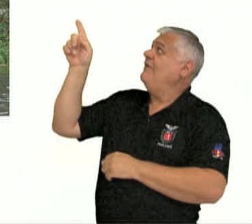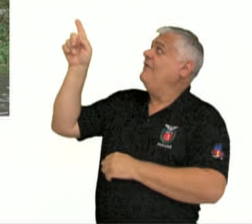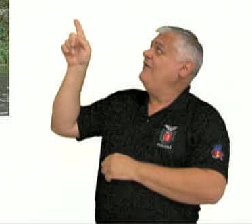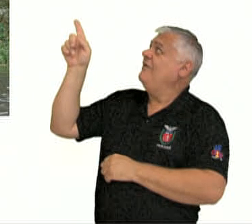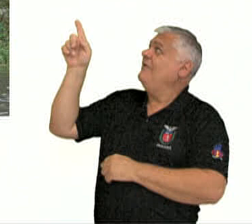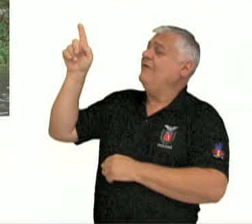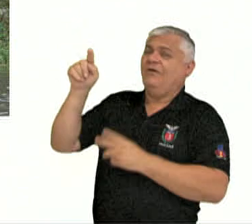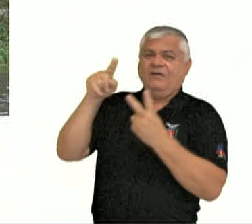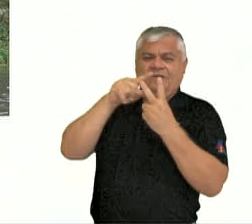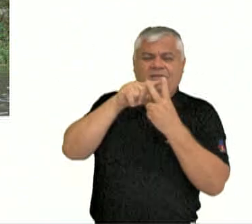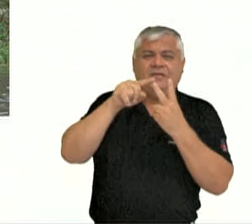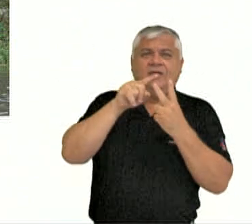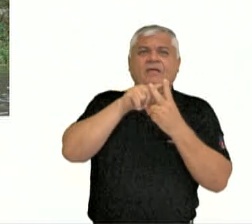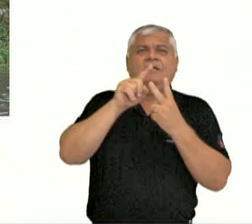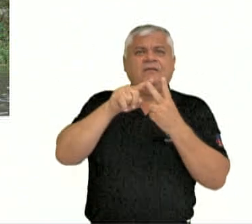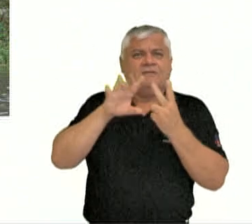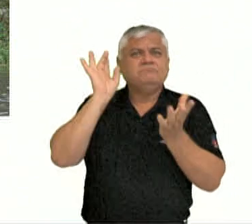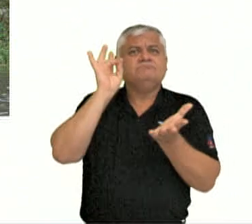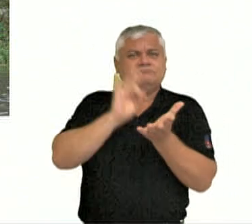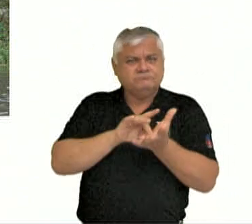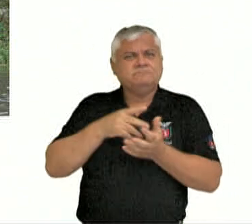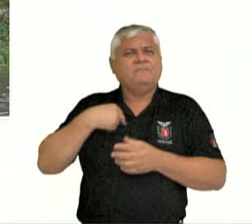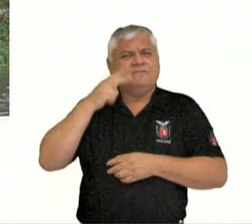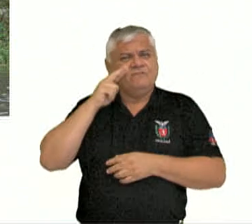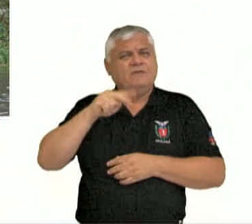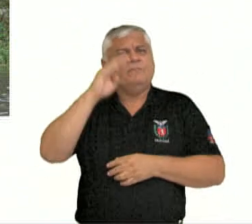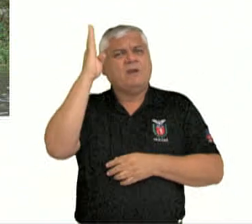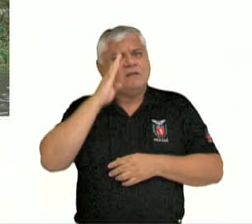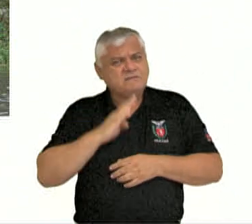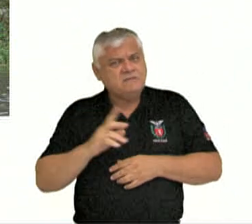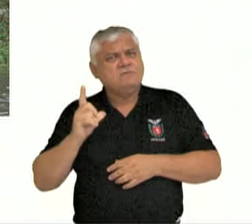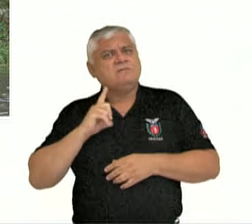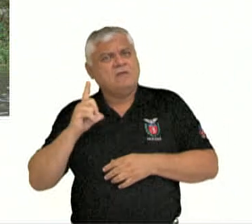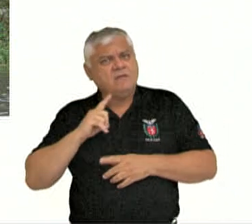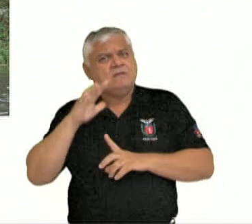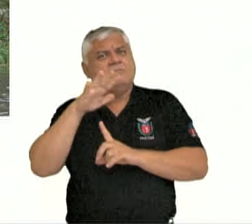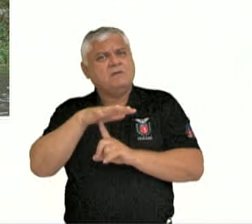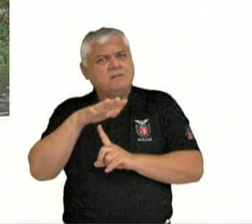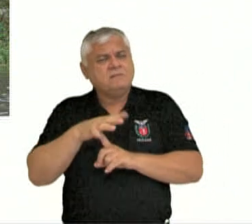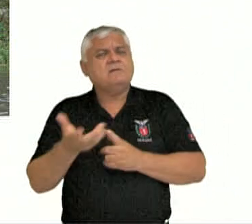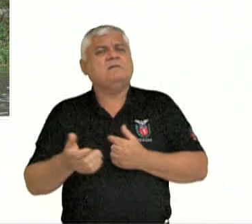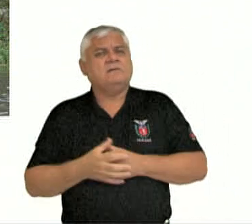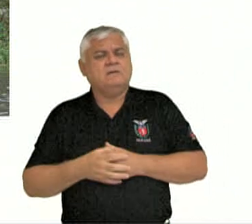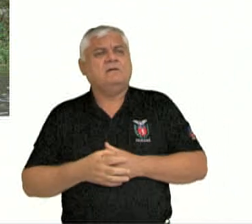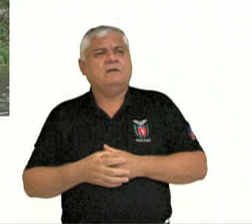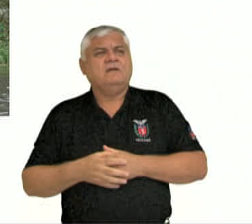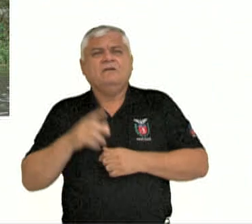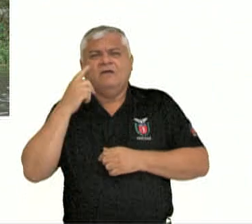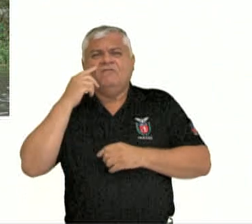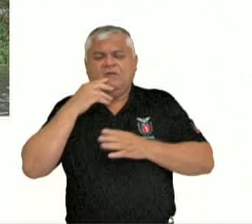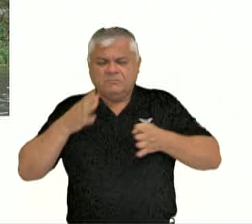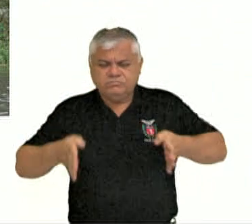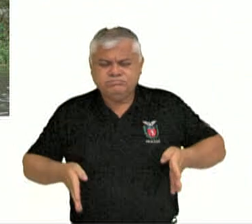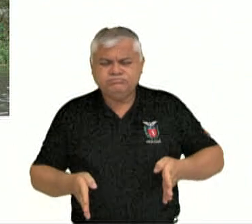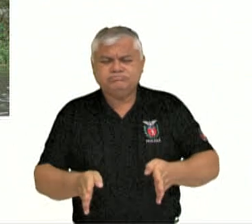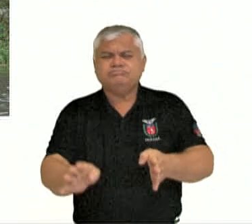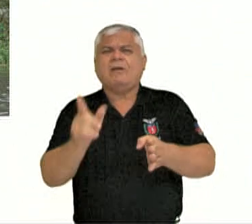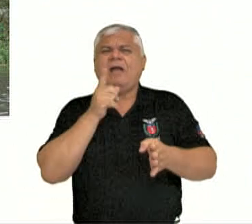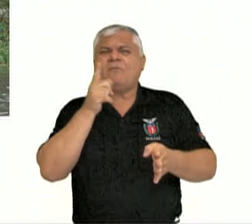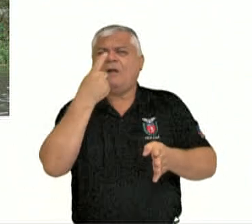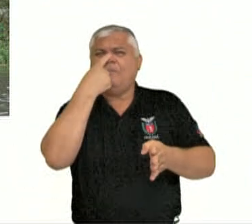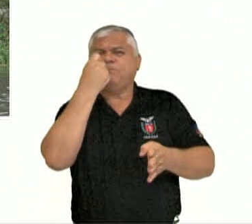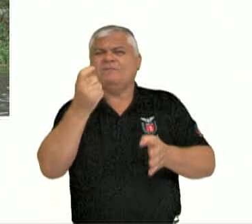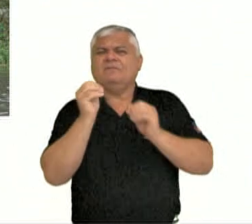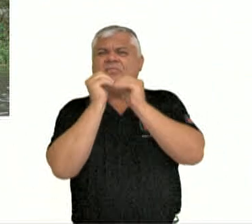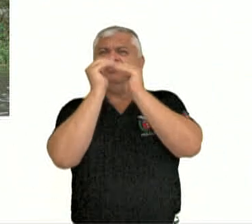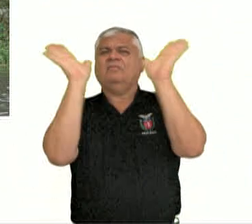realidades muito presentes, né, no nosso país, né, no nosso estado, no nosso país, onde o esgoto é lançado ou